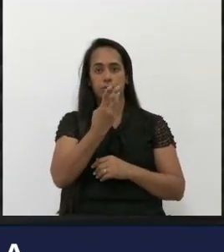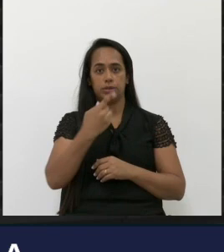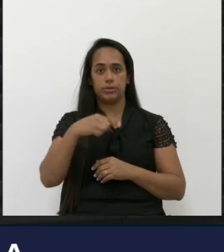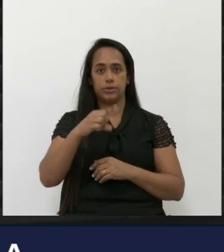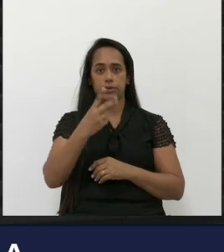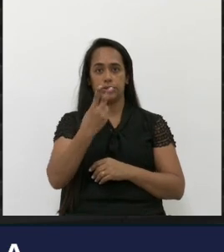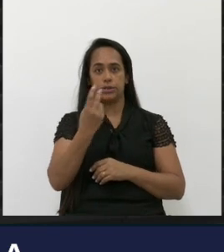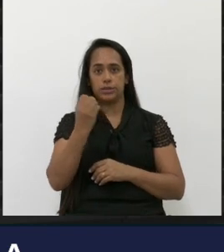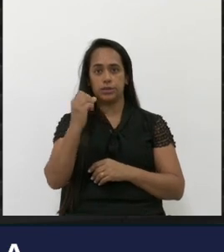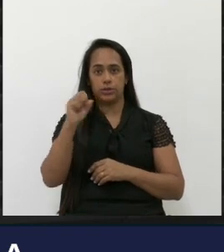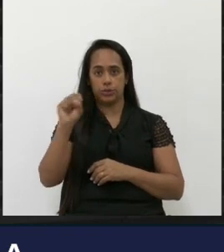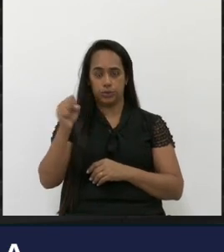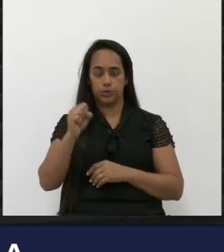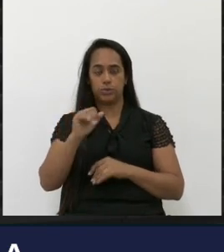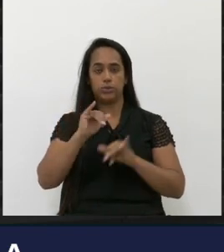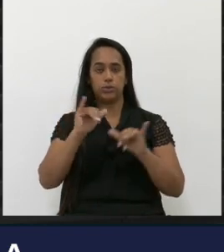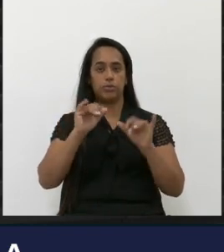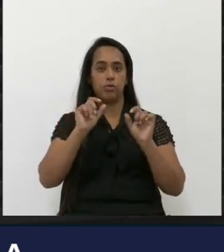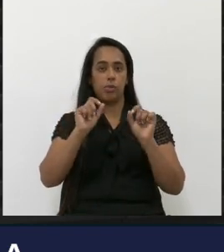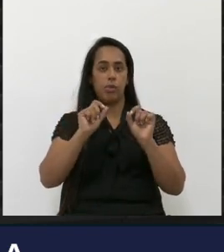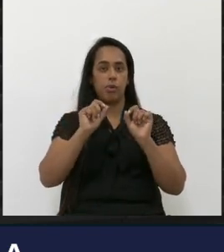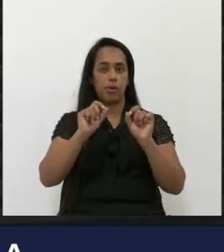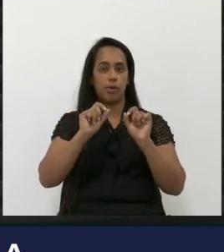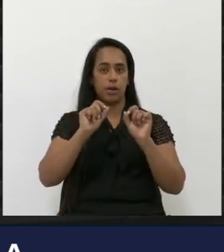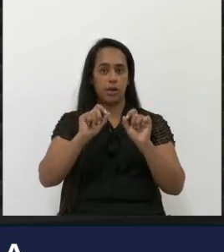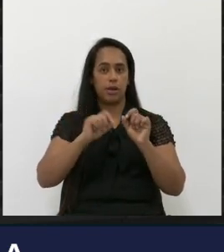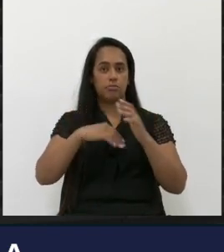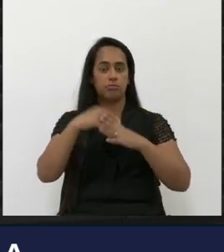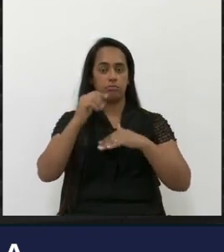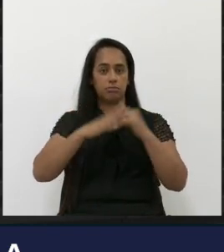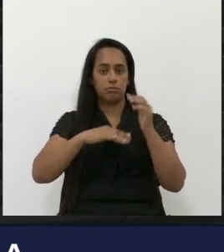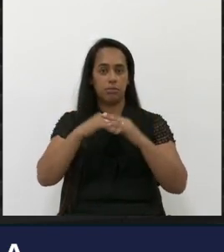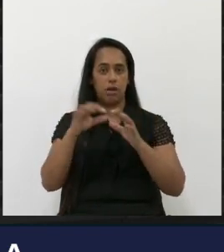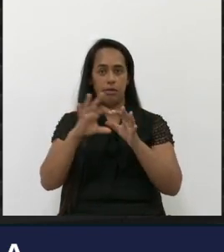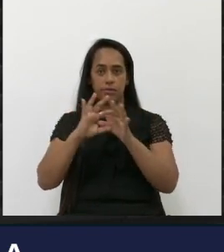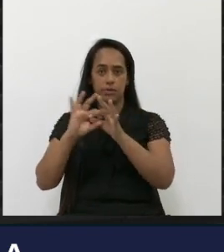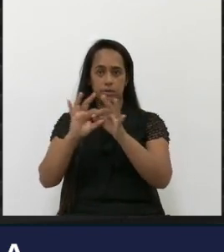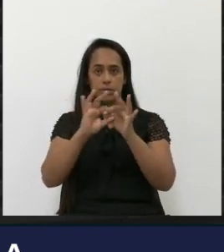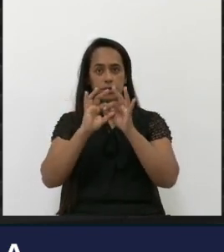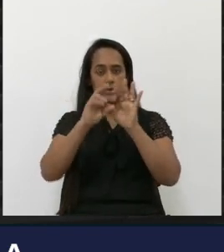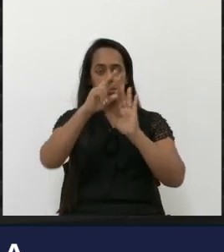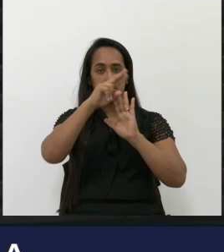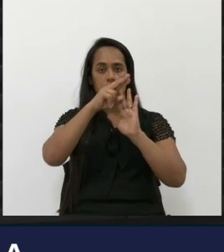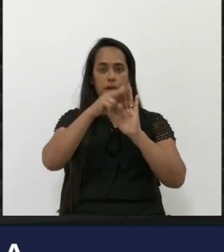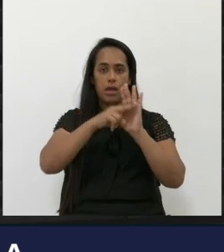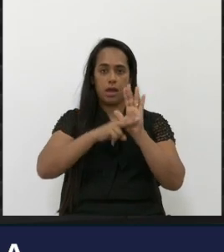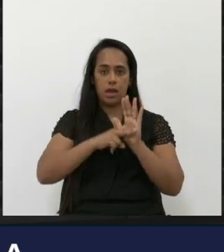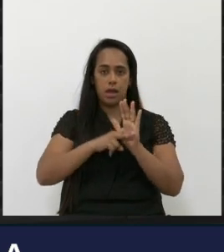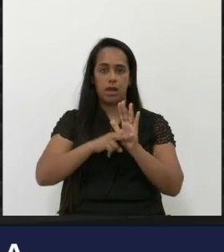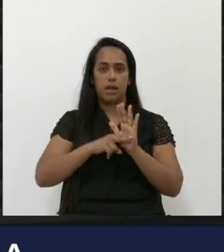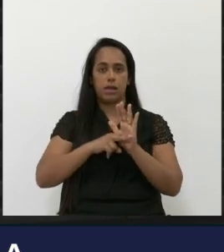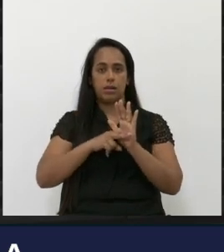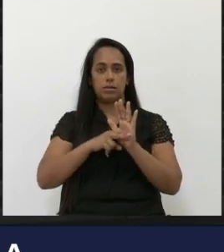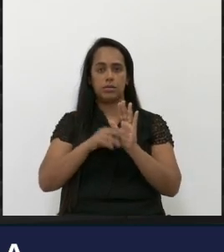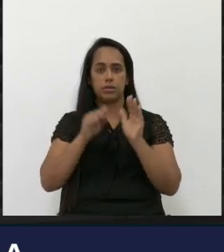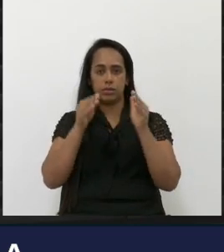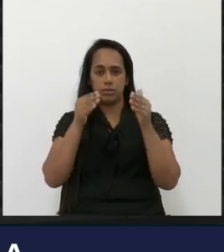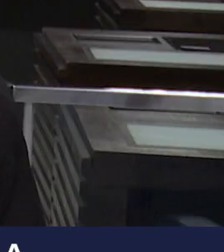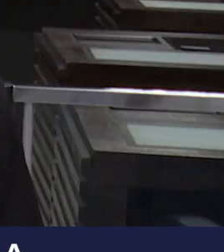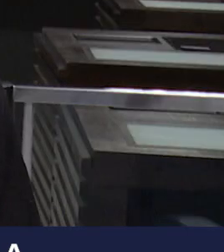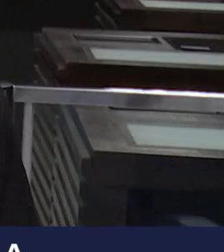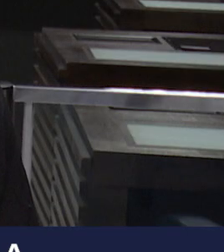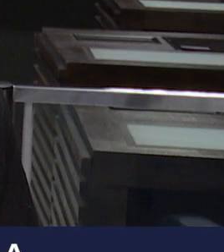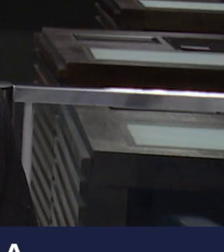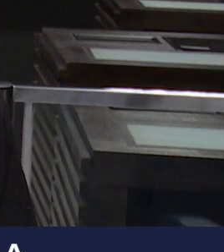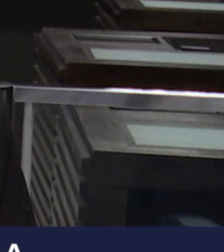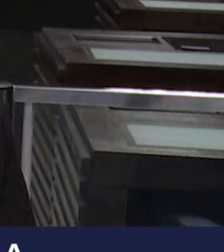proibições o que pode ou não ser feito por um agente público no período eleitoral Caio destacou principalmente questões ligadas